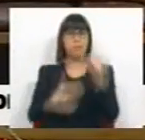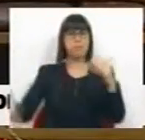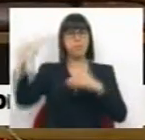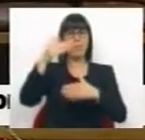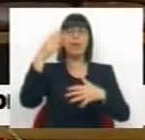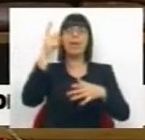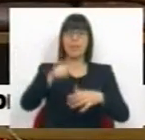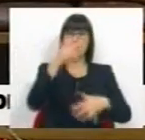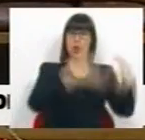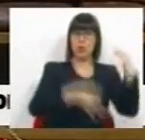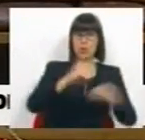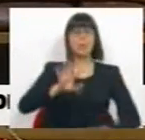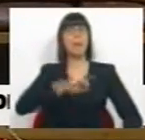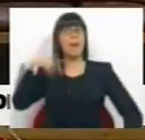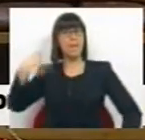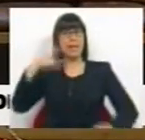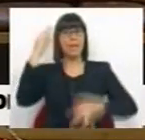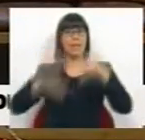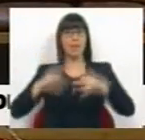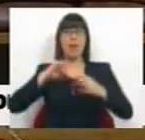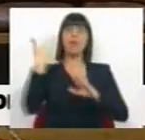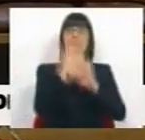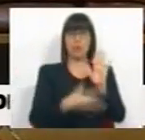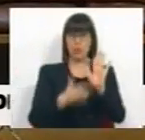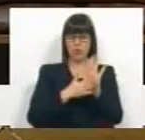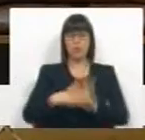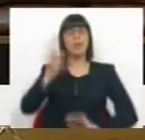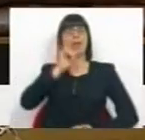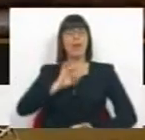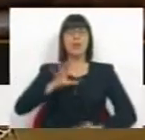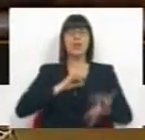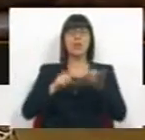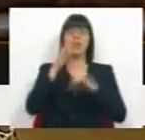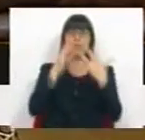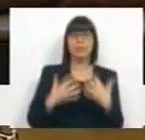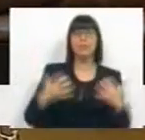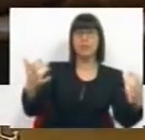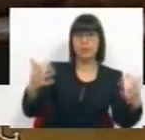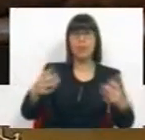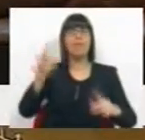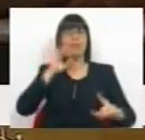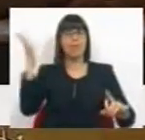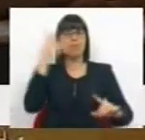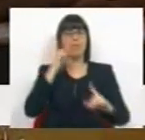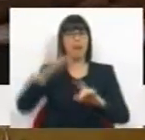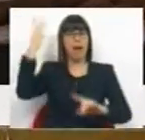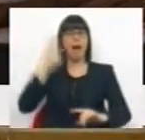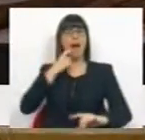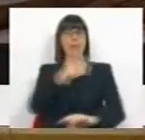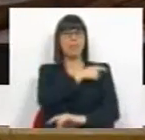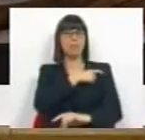Supremo Tribunal de Justiça, Senhor Presidente do Tribunal Constitucional, Senhoras e Senhores Deputados, valorosos capitães de